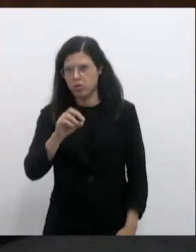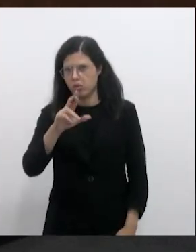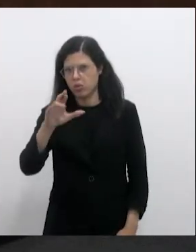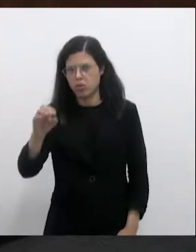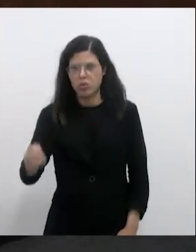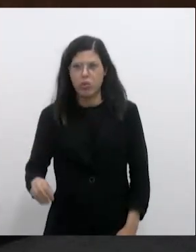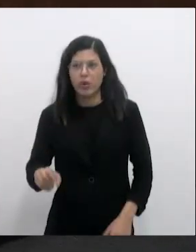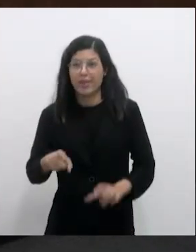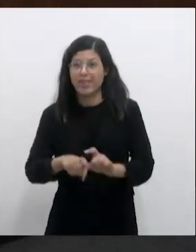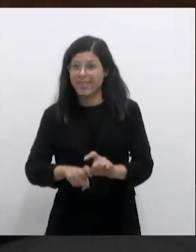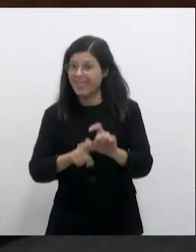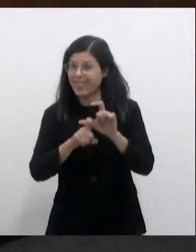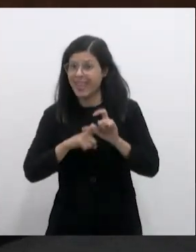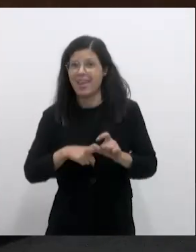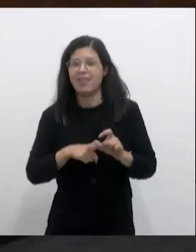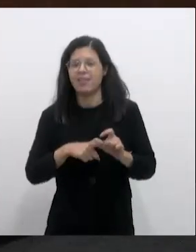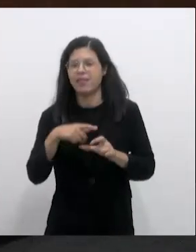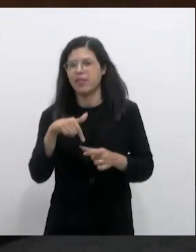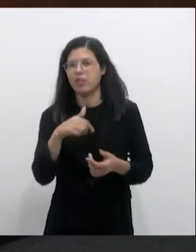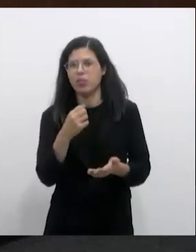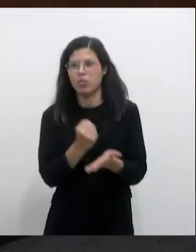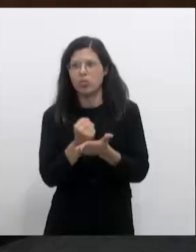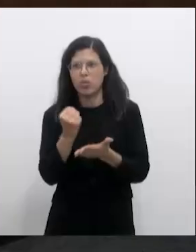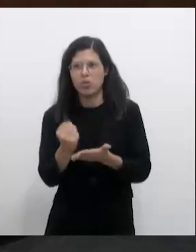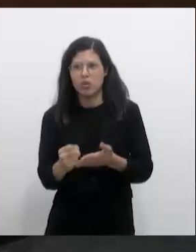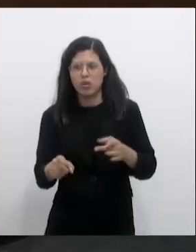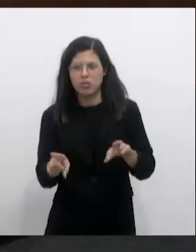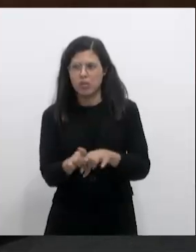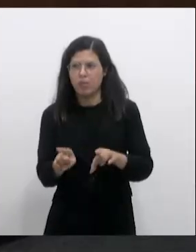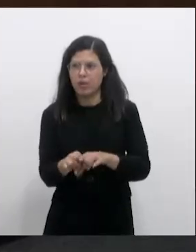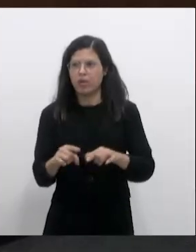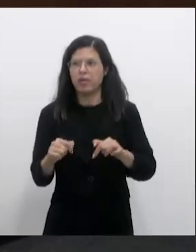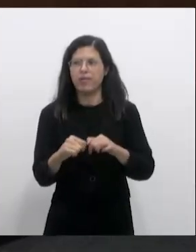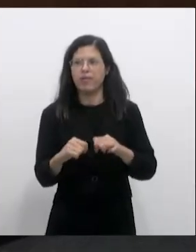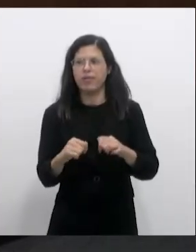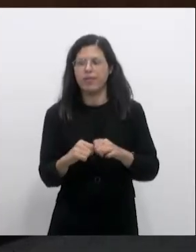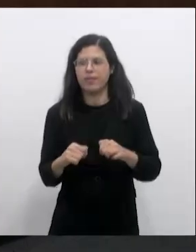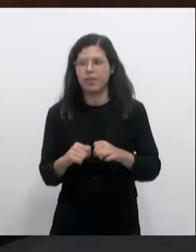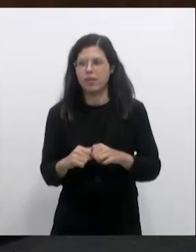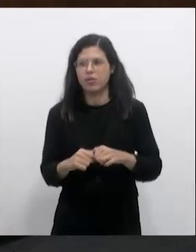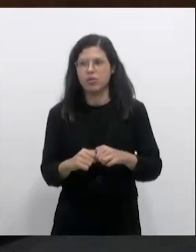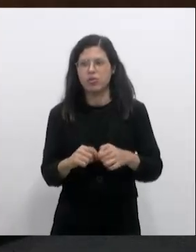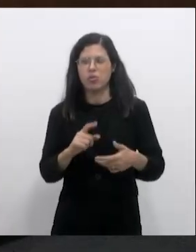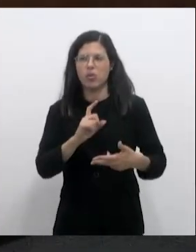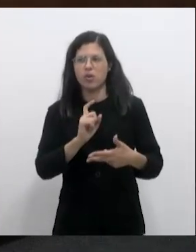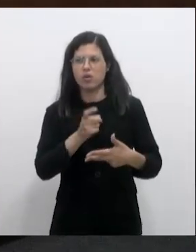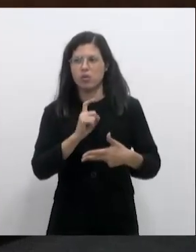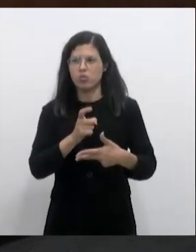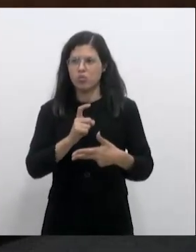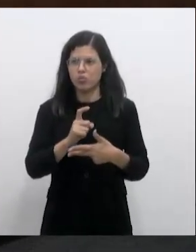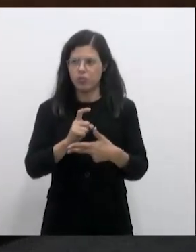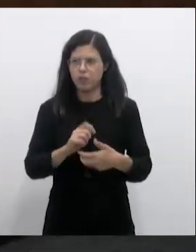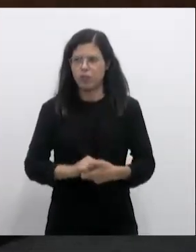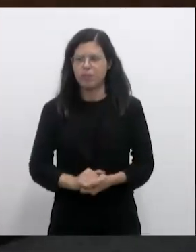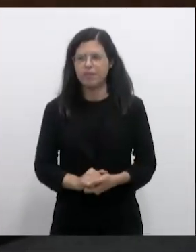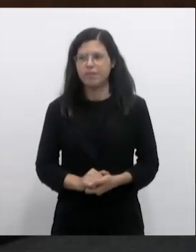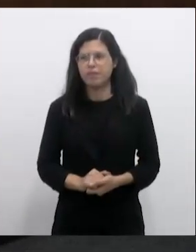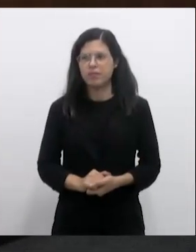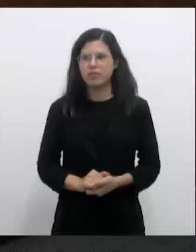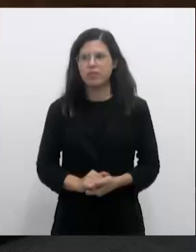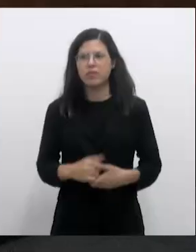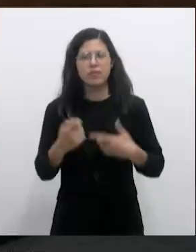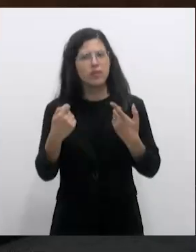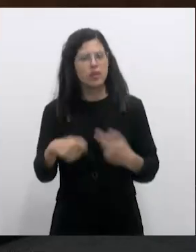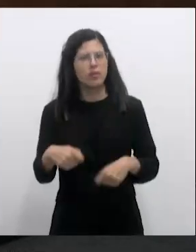deve muito no contrato também que fez com o Poder Executivo. E é